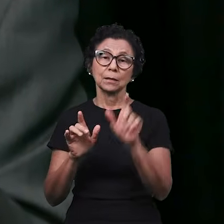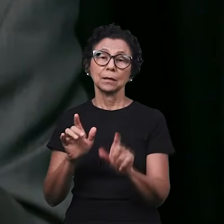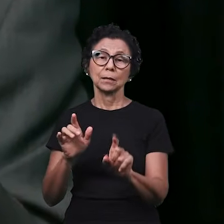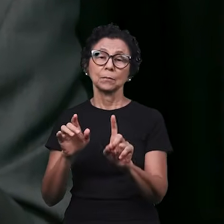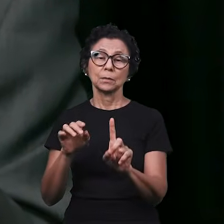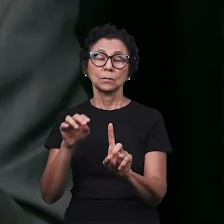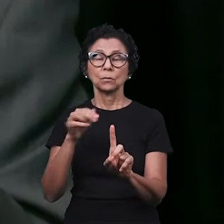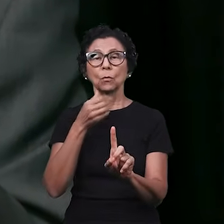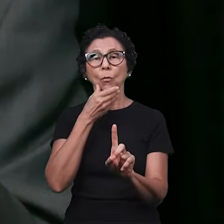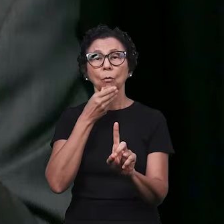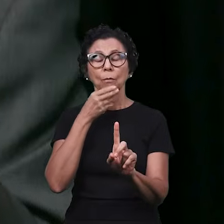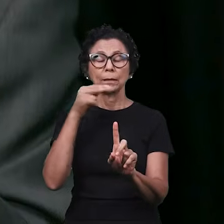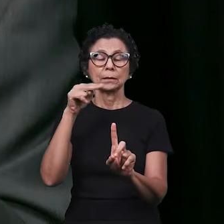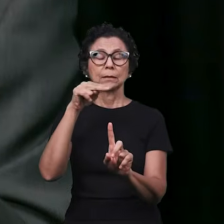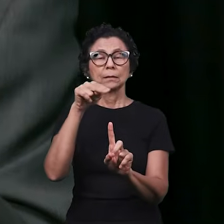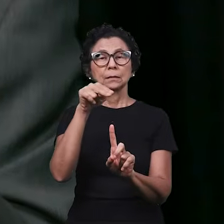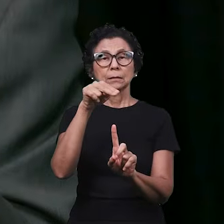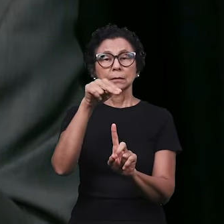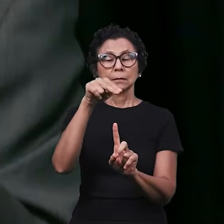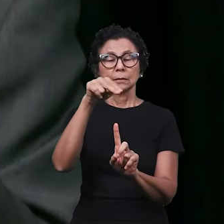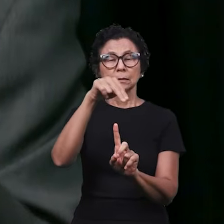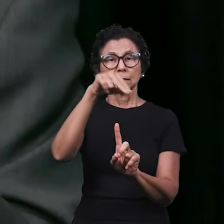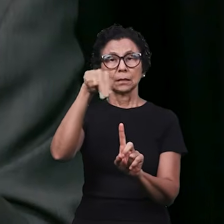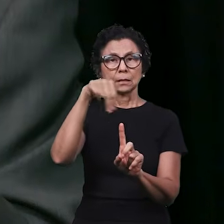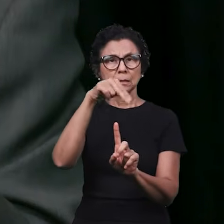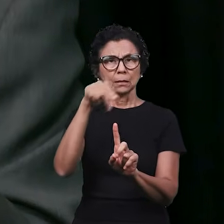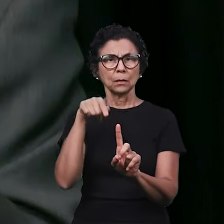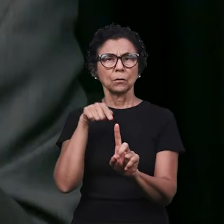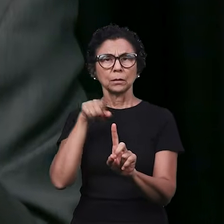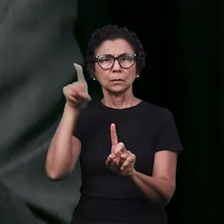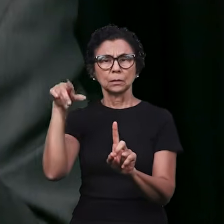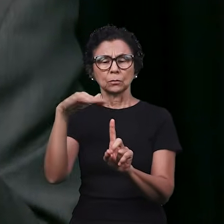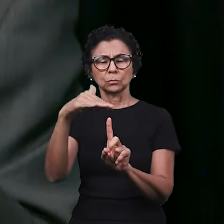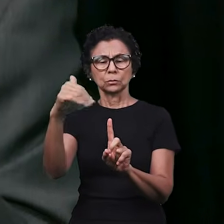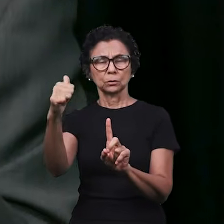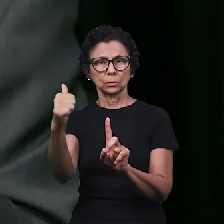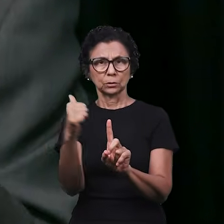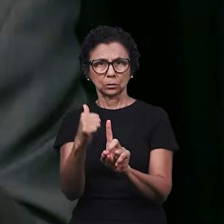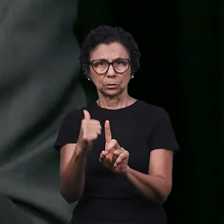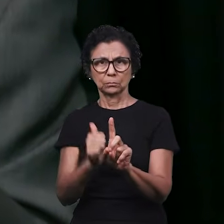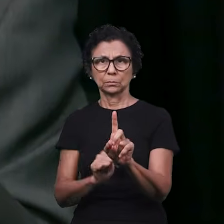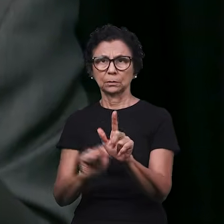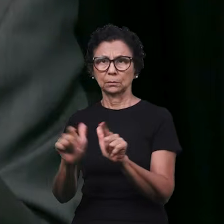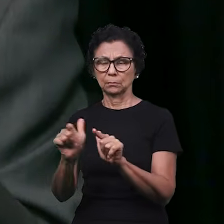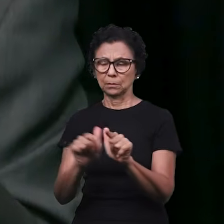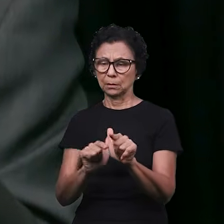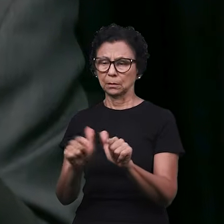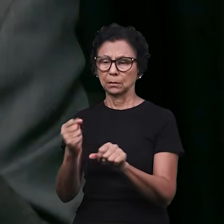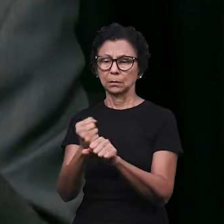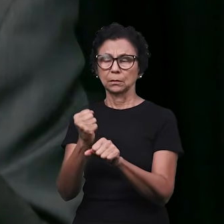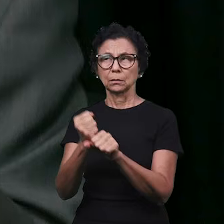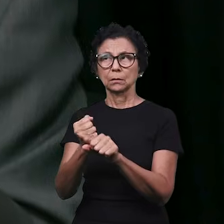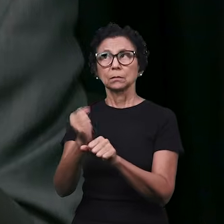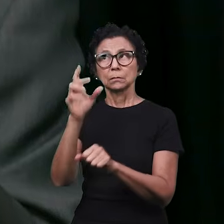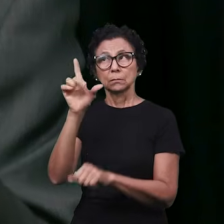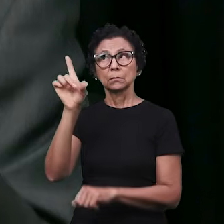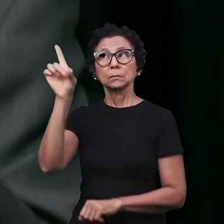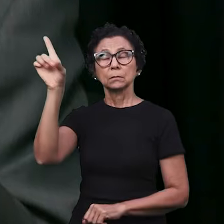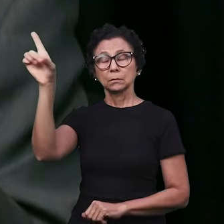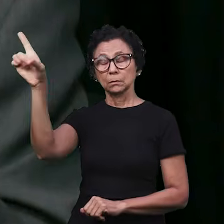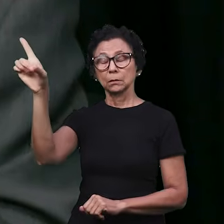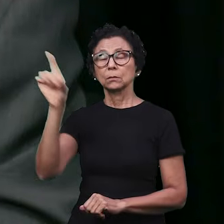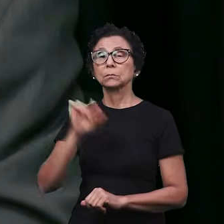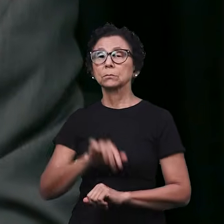nazireu é aquele homem que Deus separa para o serviço, para o trabalho na obra de Deus, e ele tem